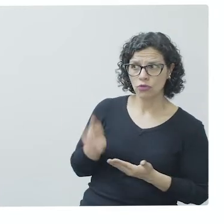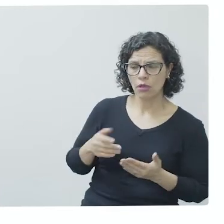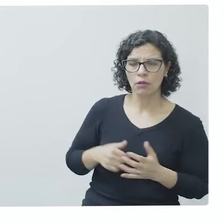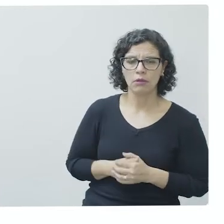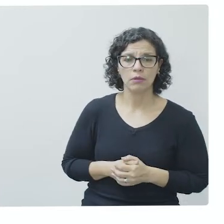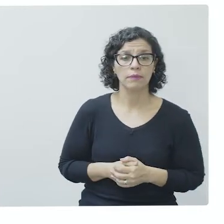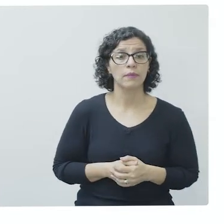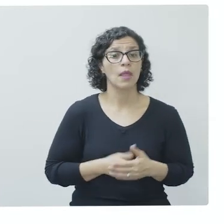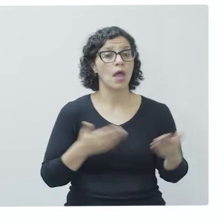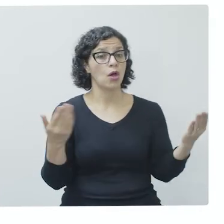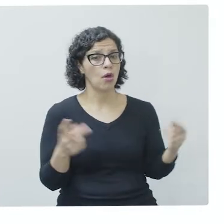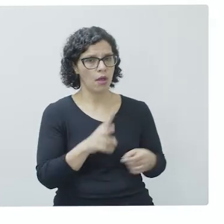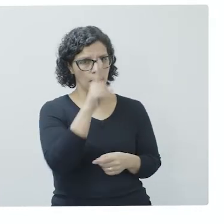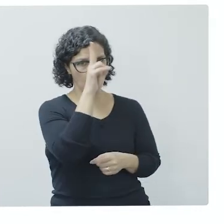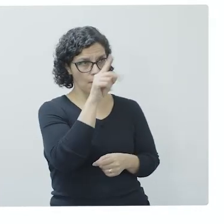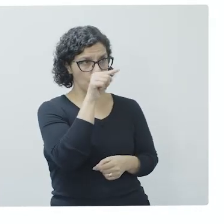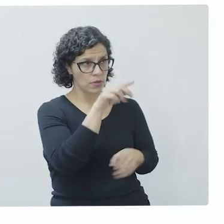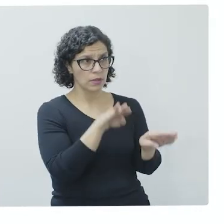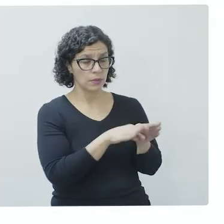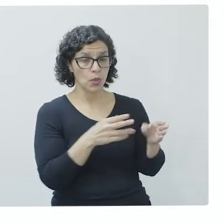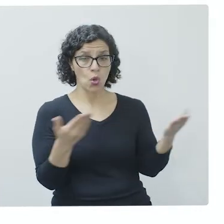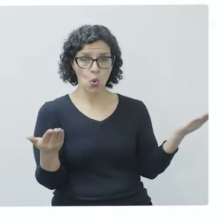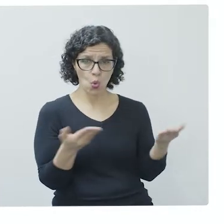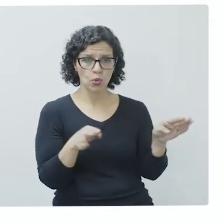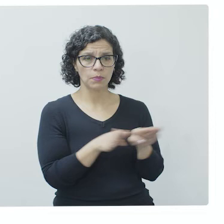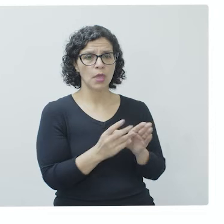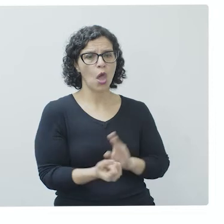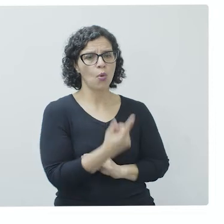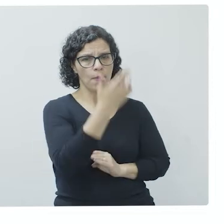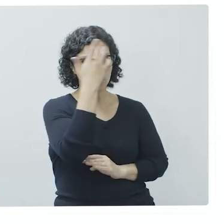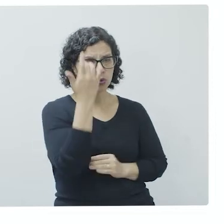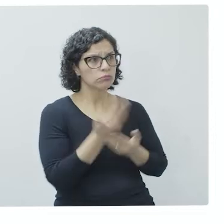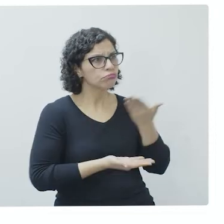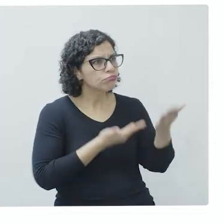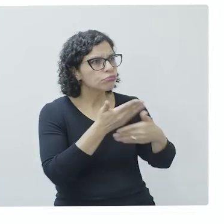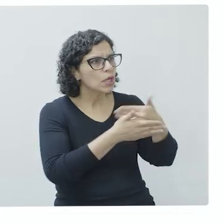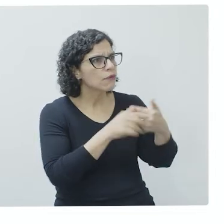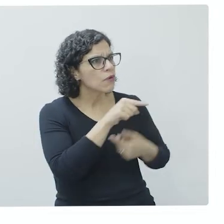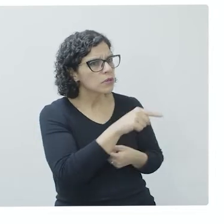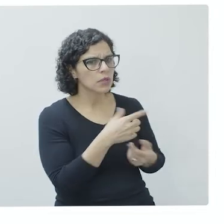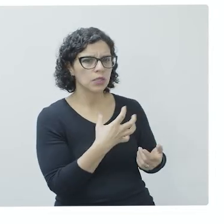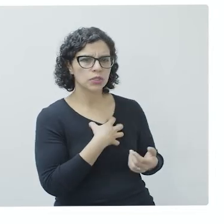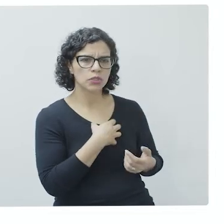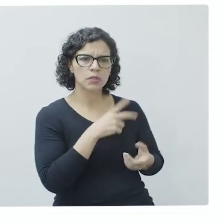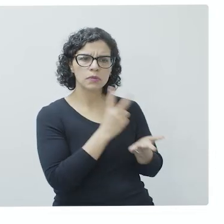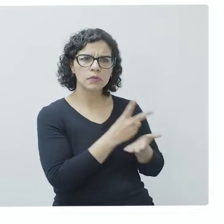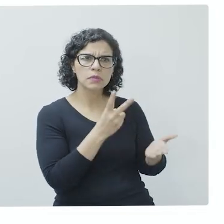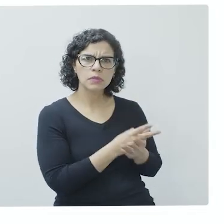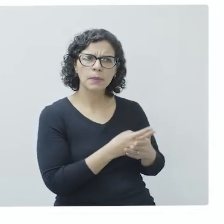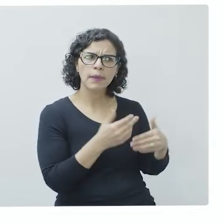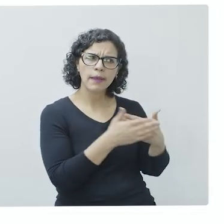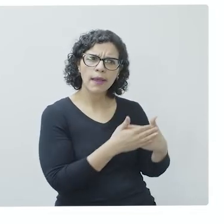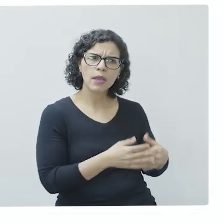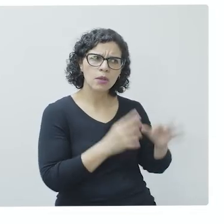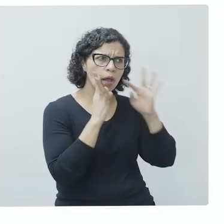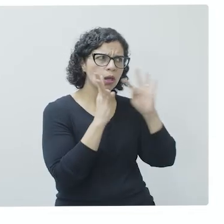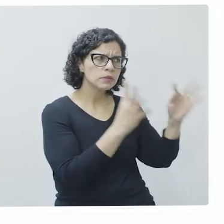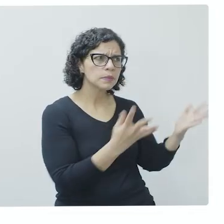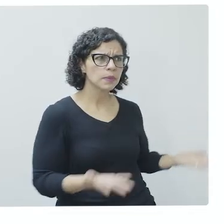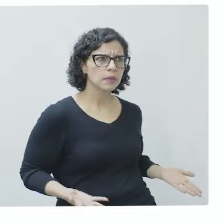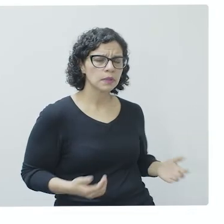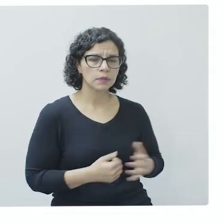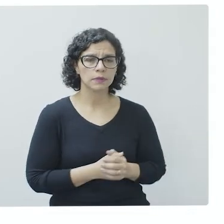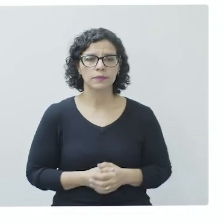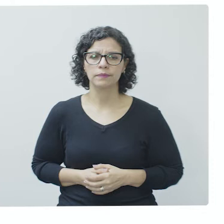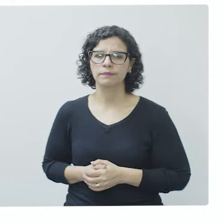comigo. Lembre-se de que até hoje eu fui a única pessoa que tratou você com gentileza e